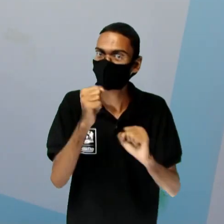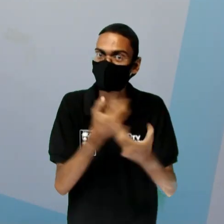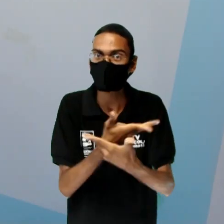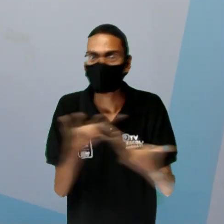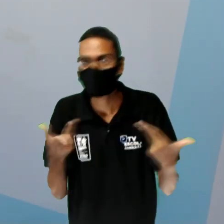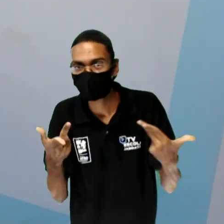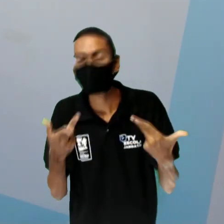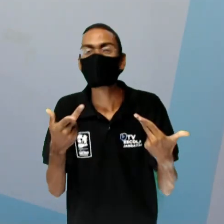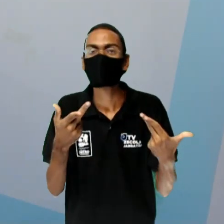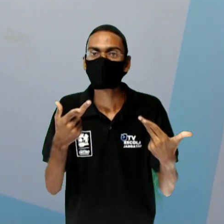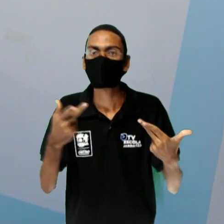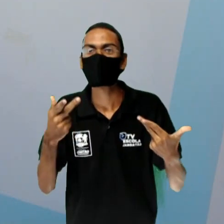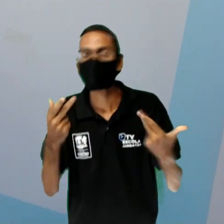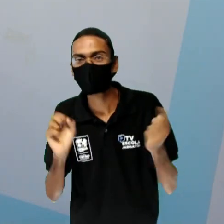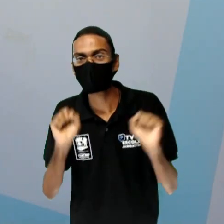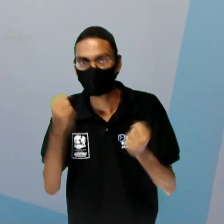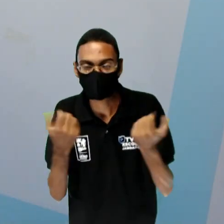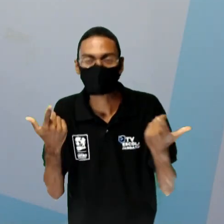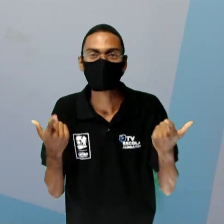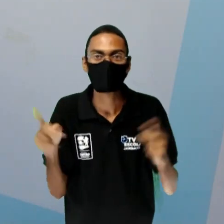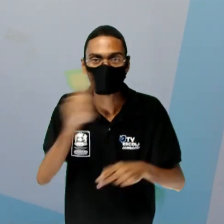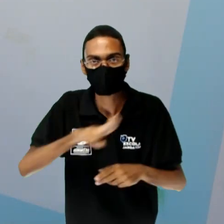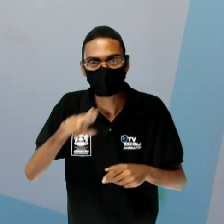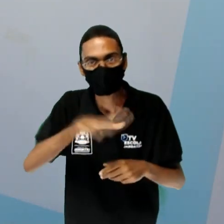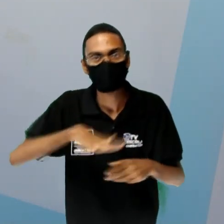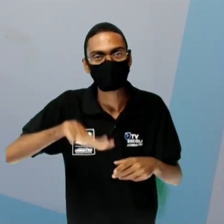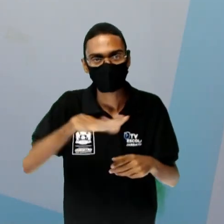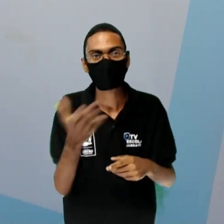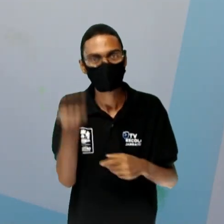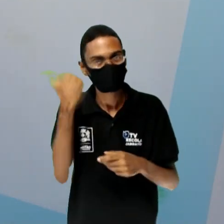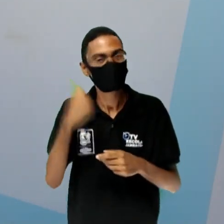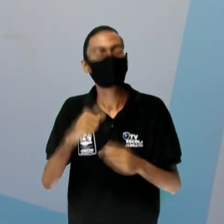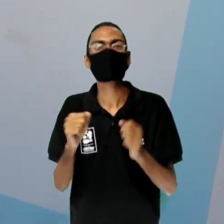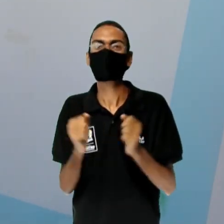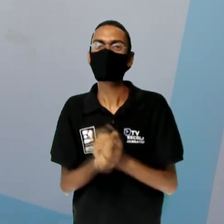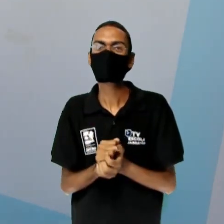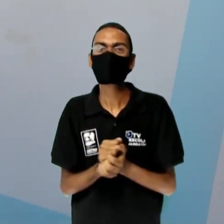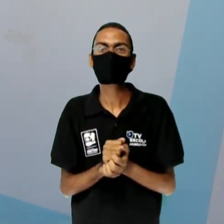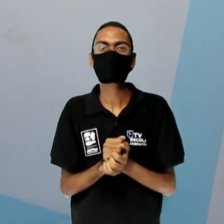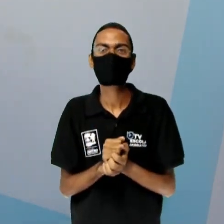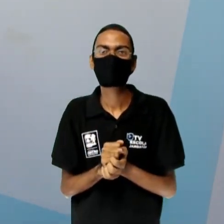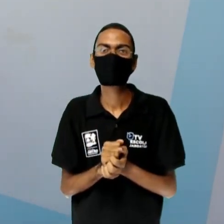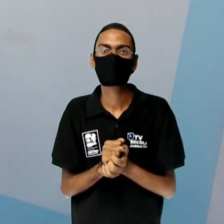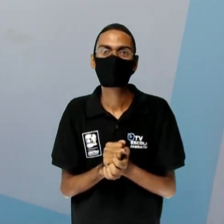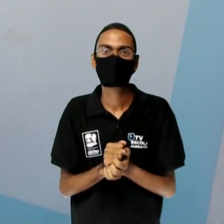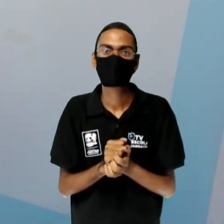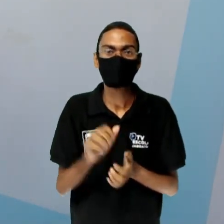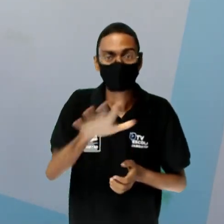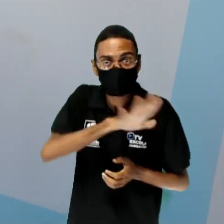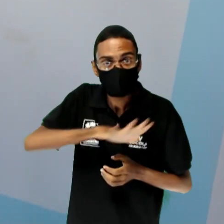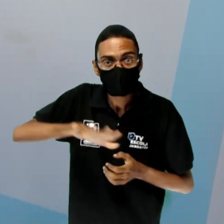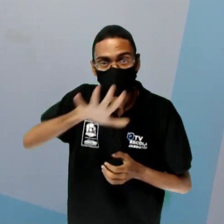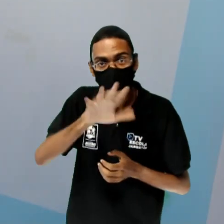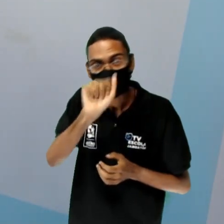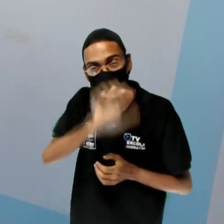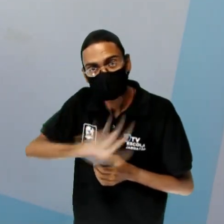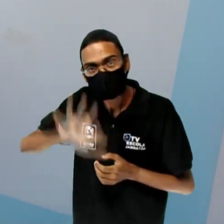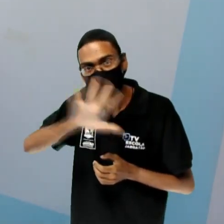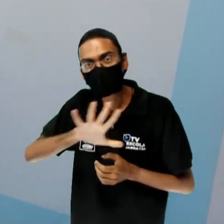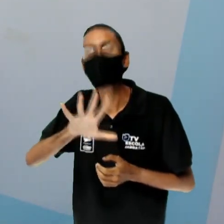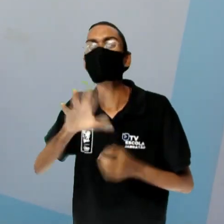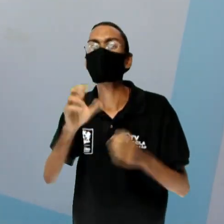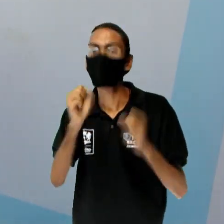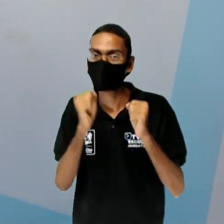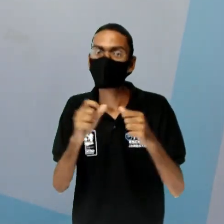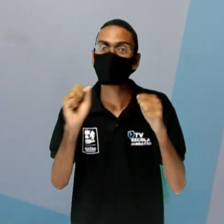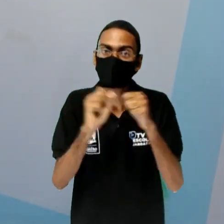da terra. Tamo junto? Simbora? Vamos lá? Então, a regionalização da Ásia, ela pode ser feita de diversas